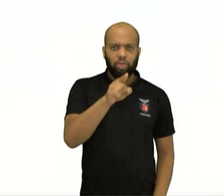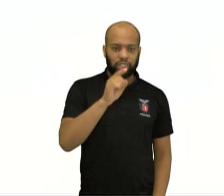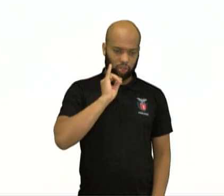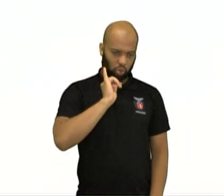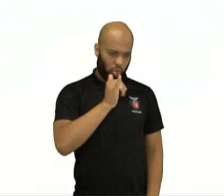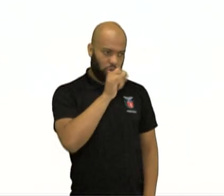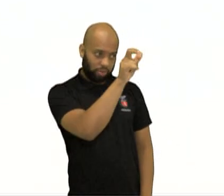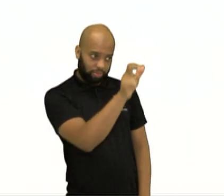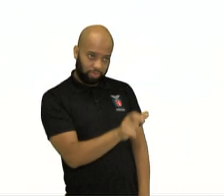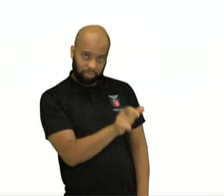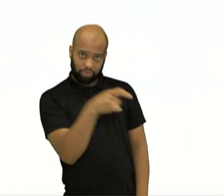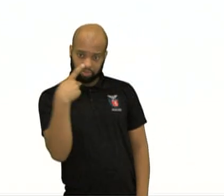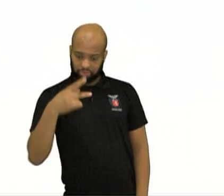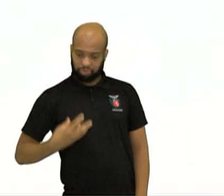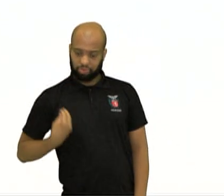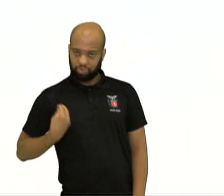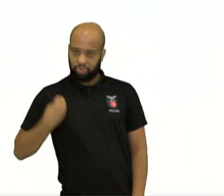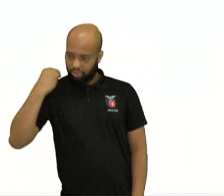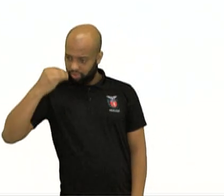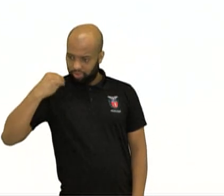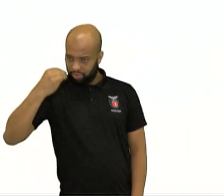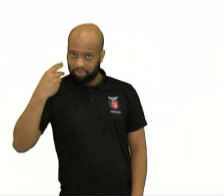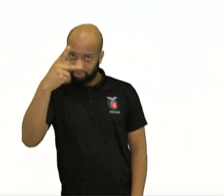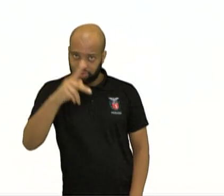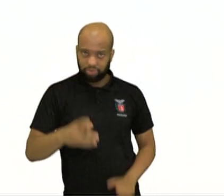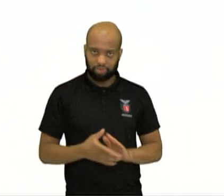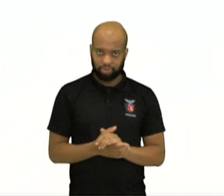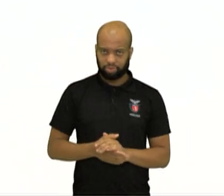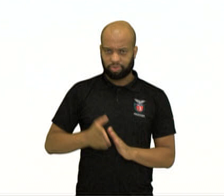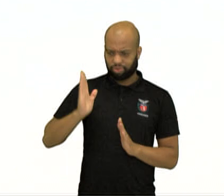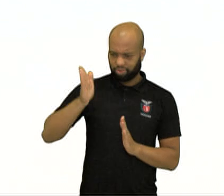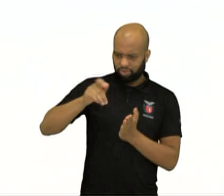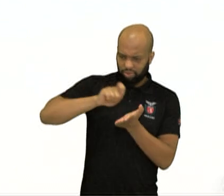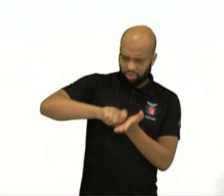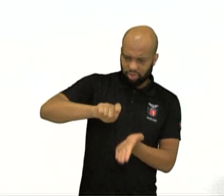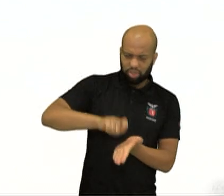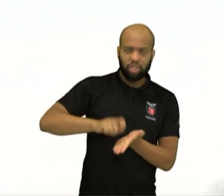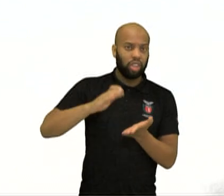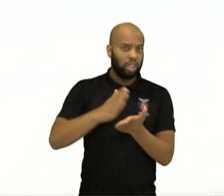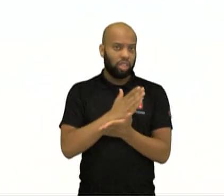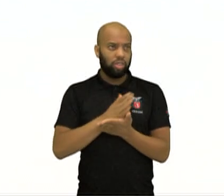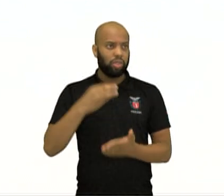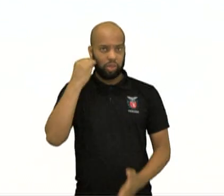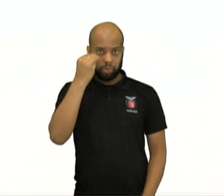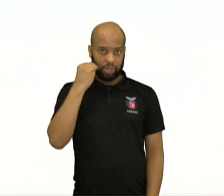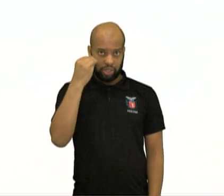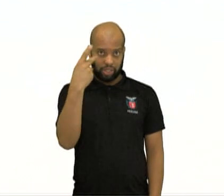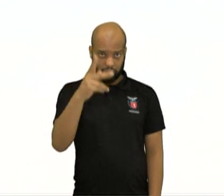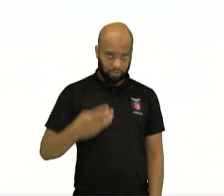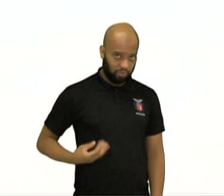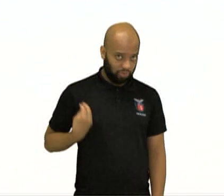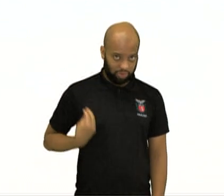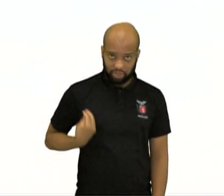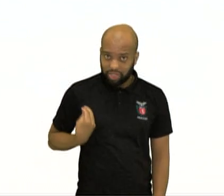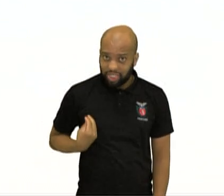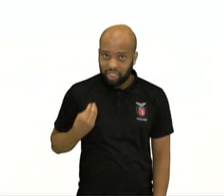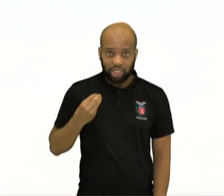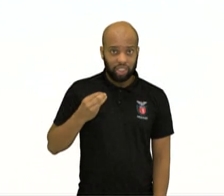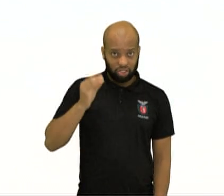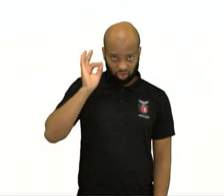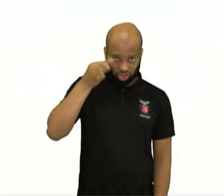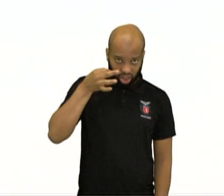essas experiências? Já escreveu sobre alguma de suas experiências?